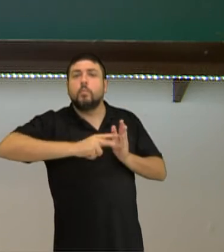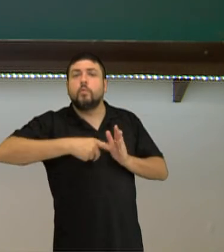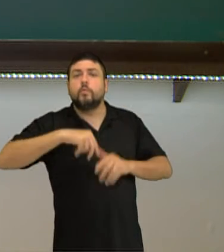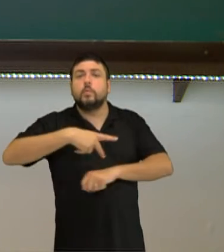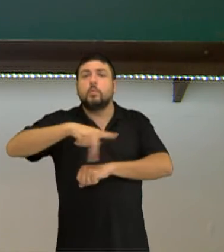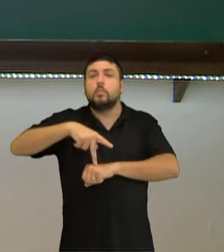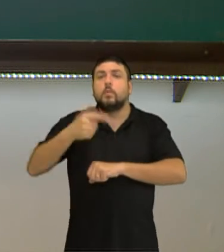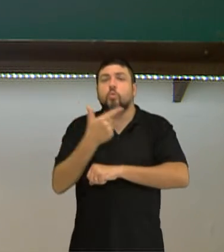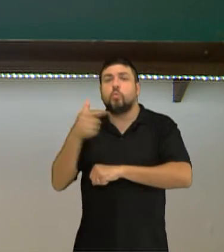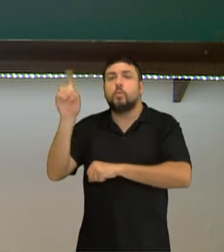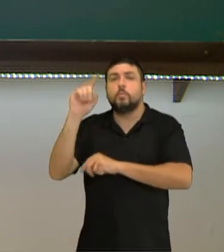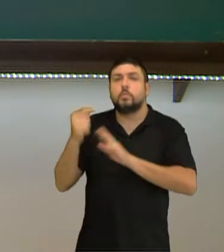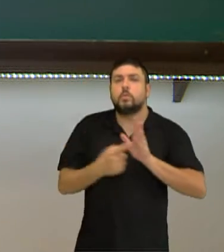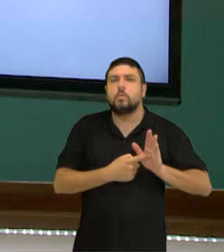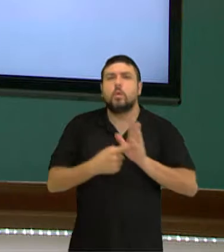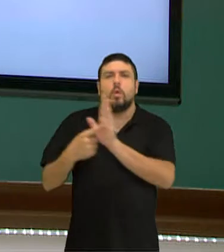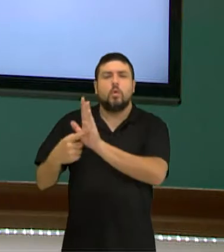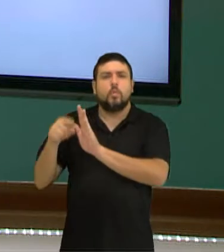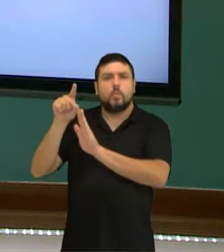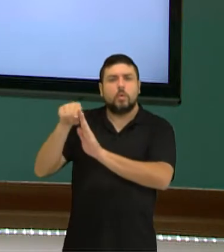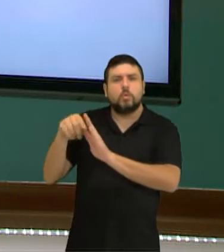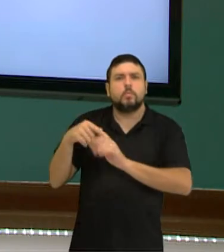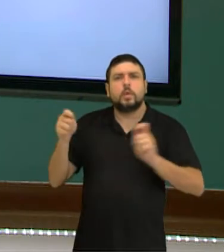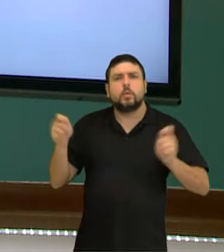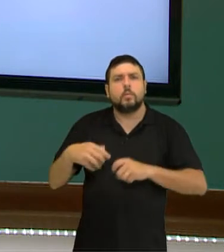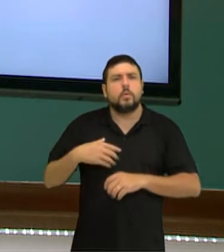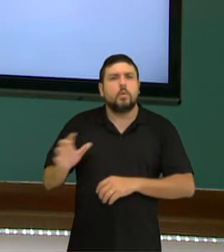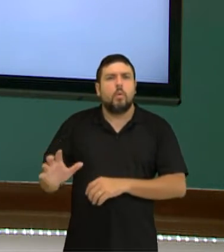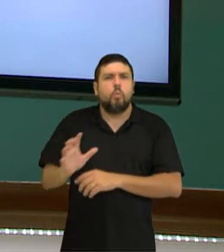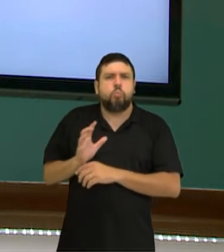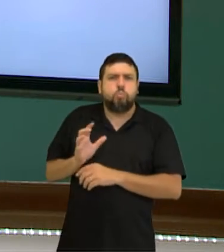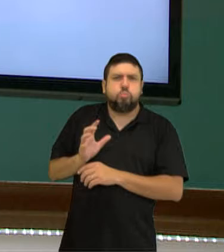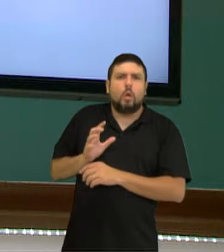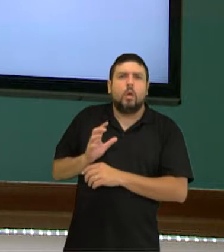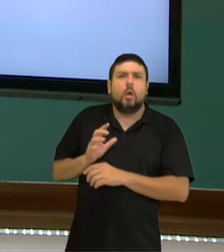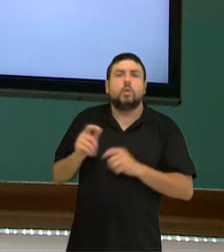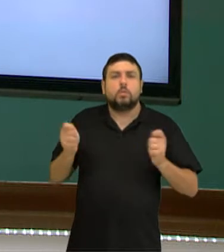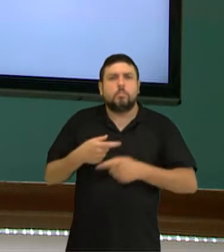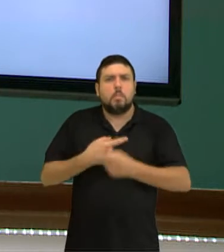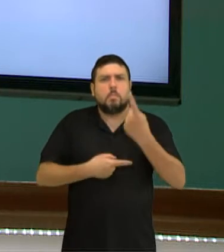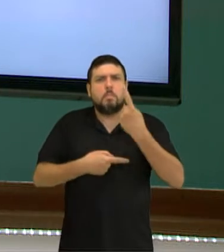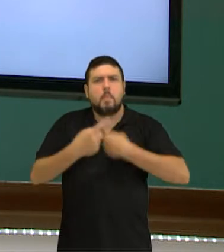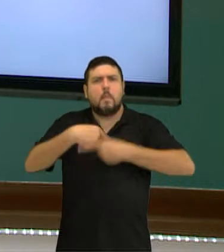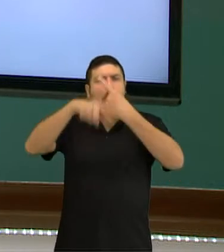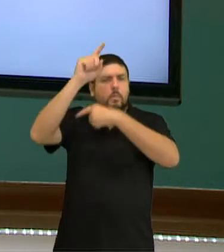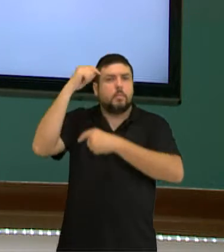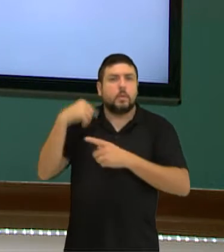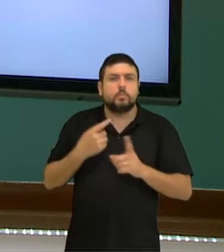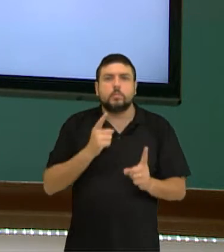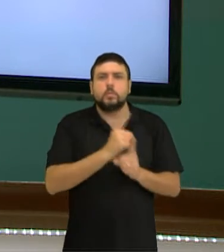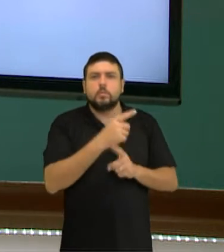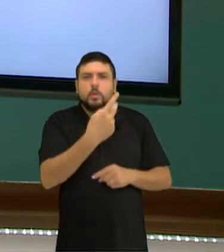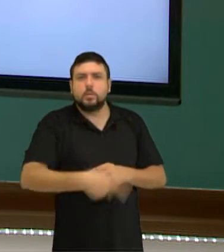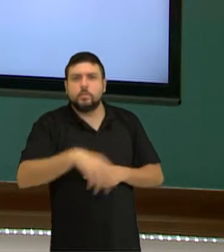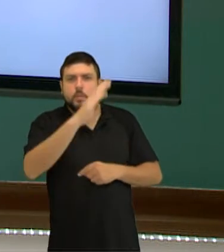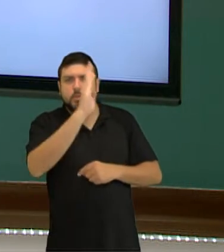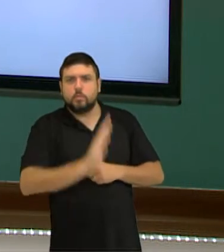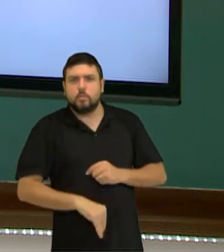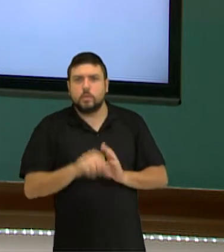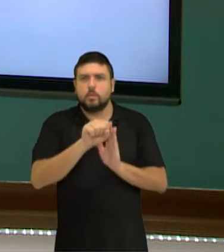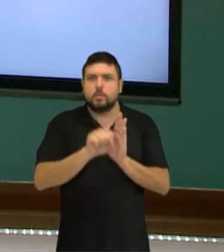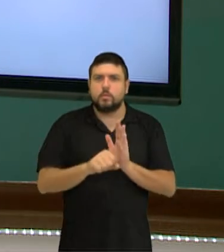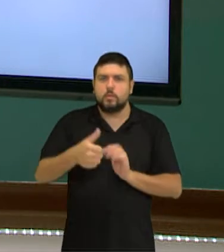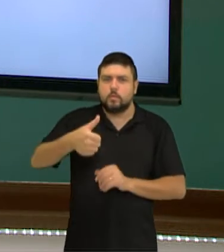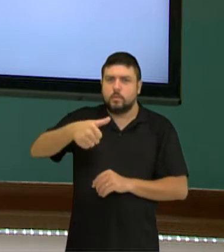metais poderiam proporcionar um enriquecimento muito rápido, e esses metais vão ser encontrados aqui no Brasil no final do